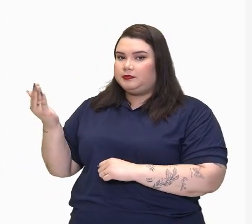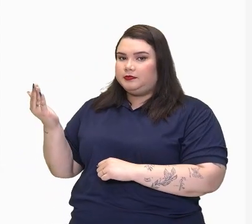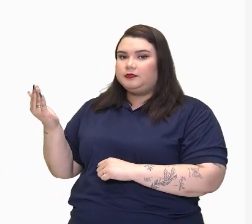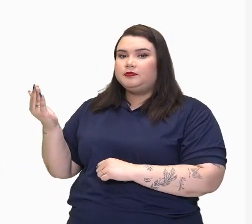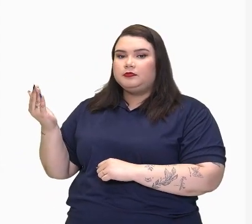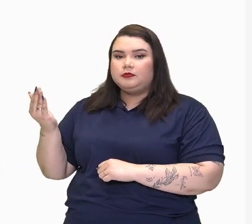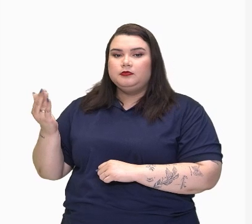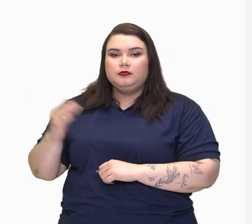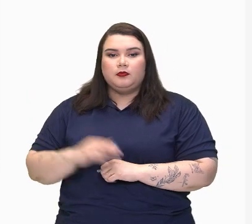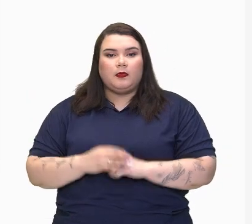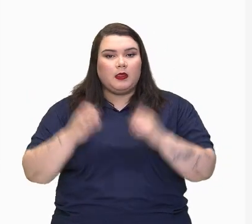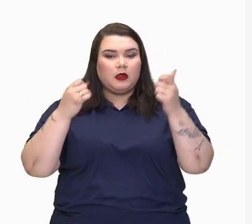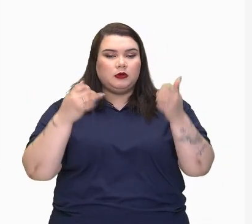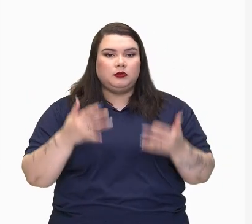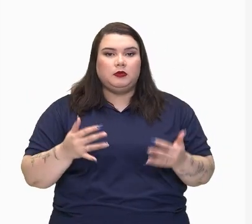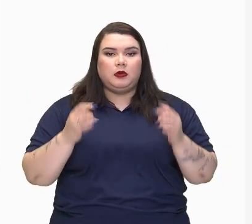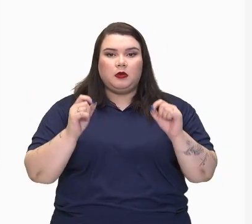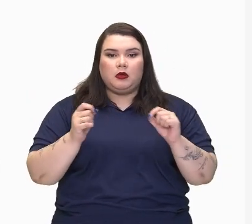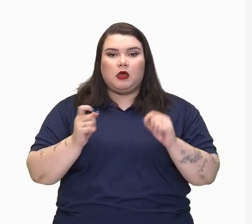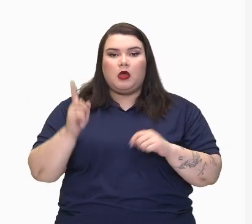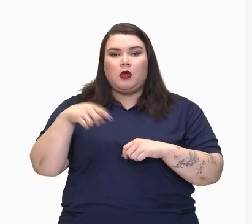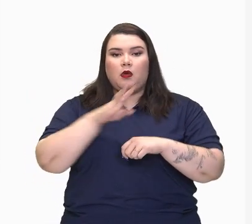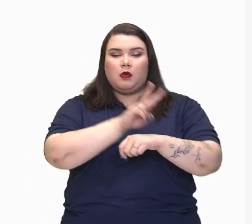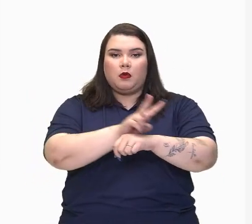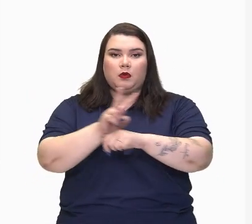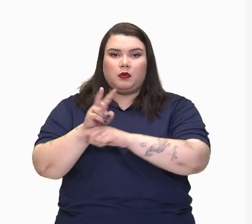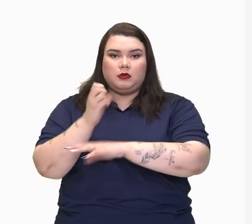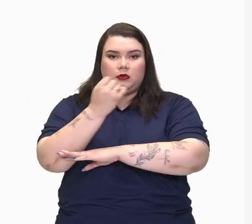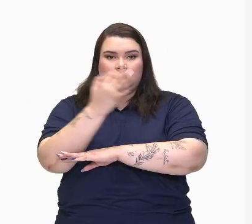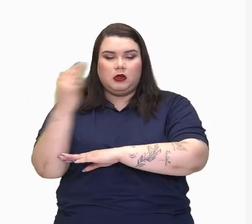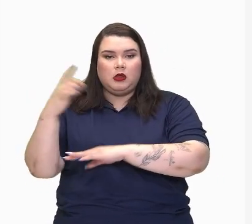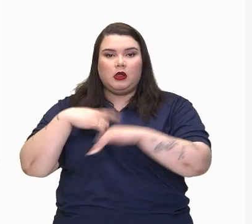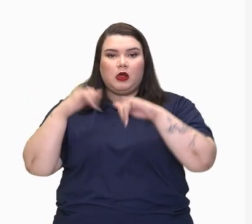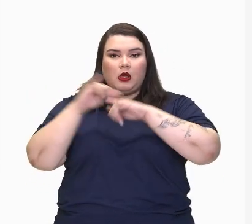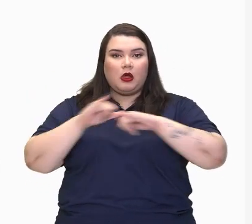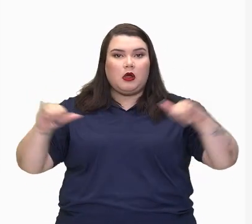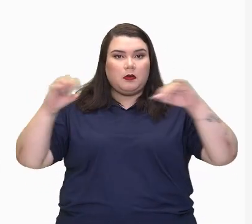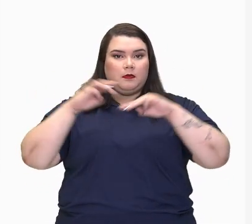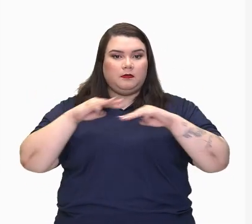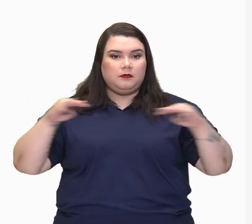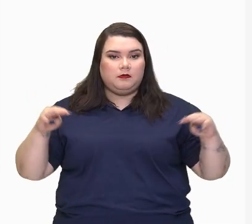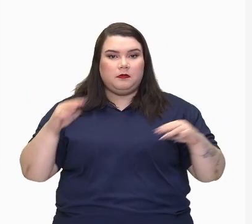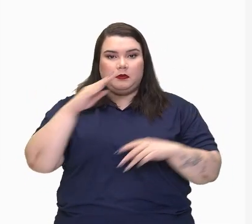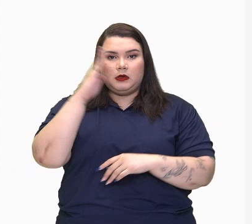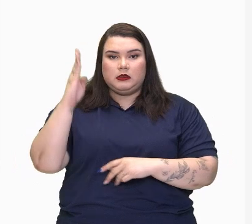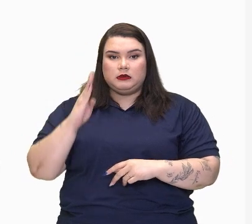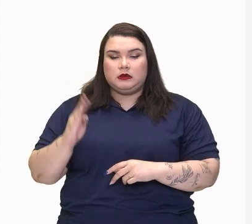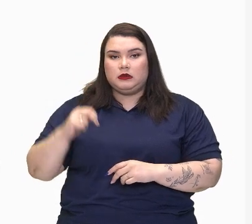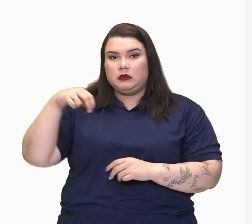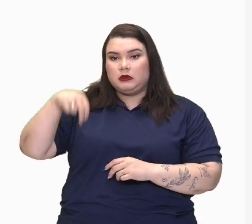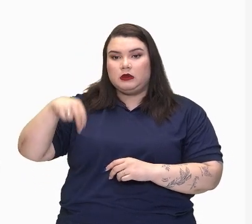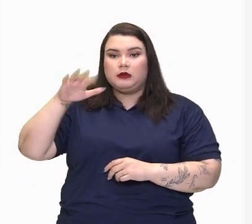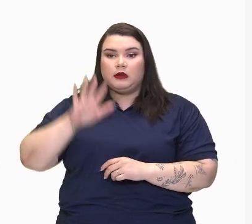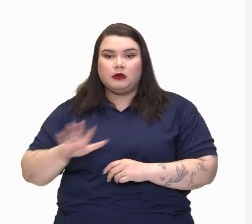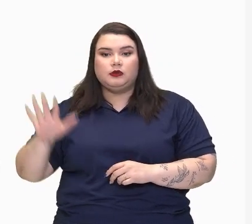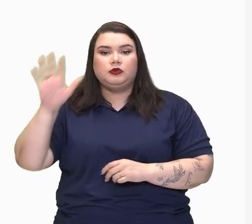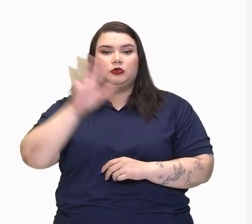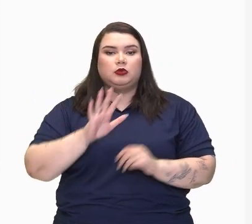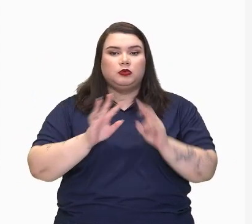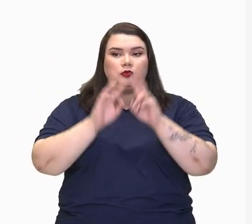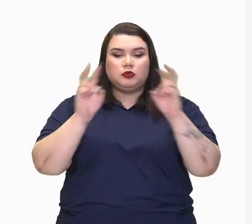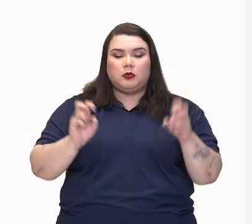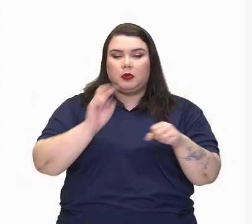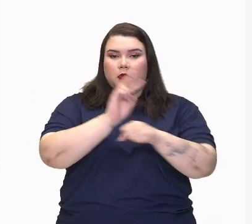já trata sobre preservação. A gente tem uma campanha publicitária brasileira nacional, né, sobre